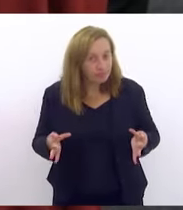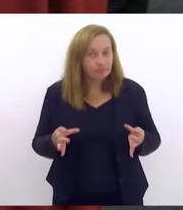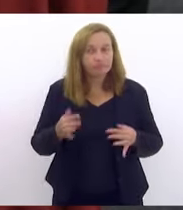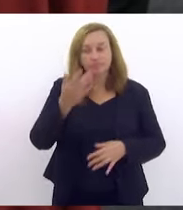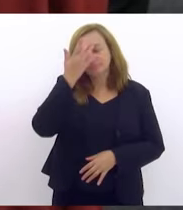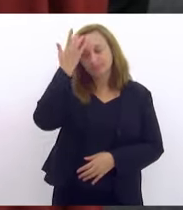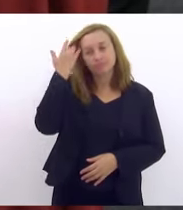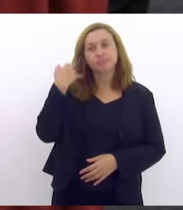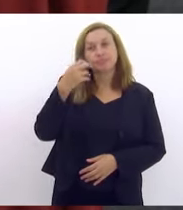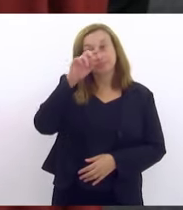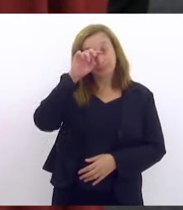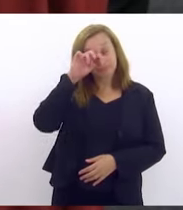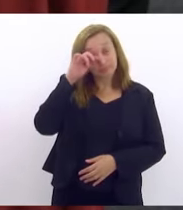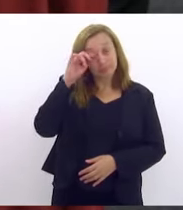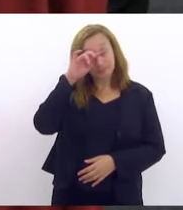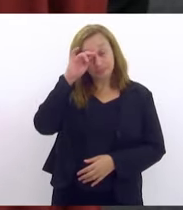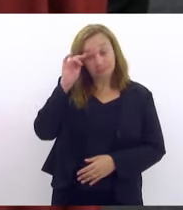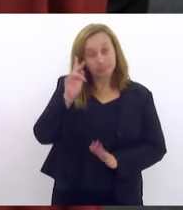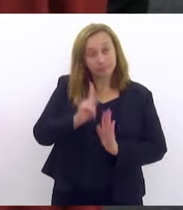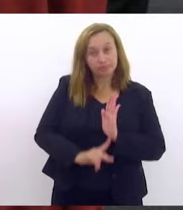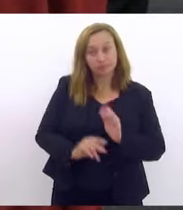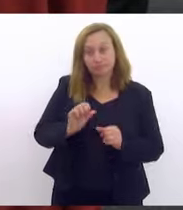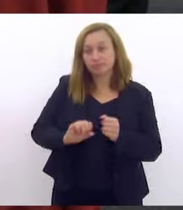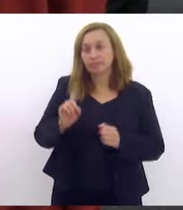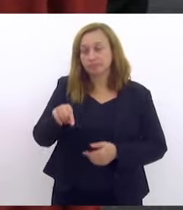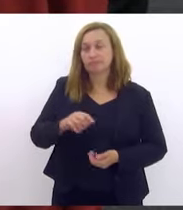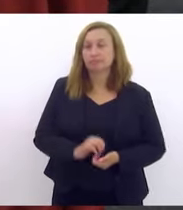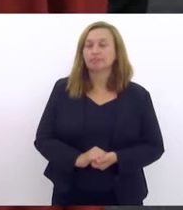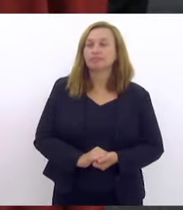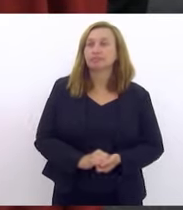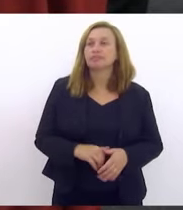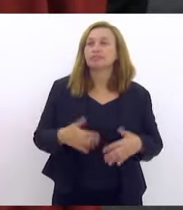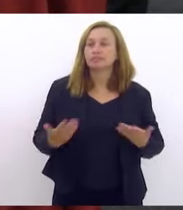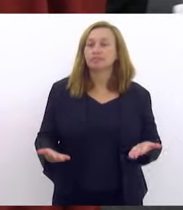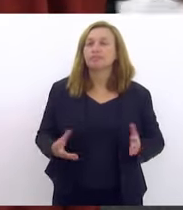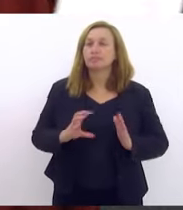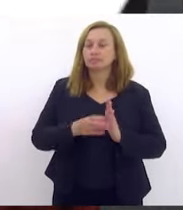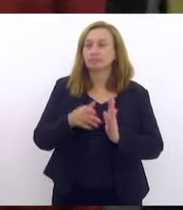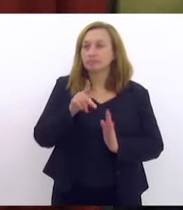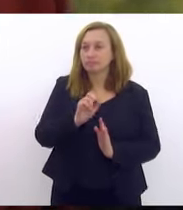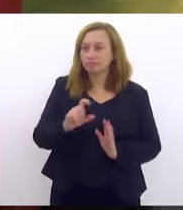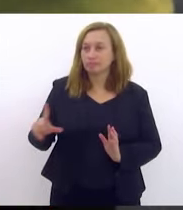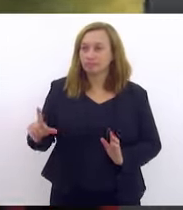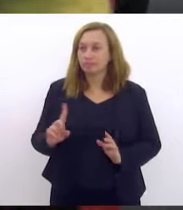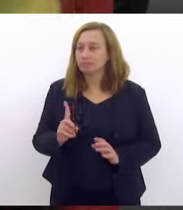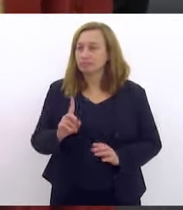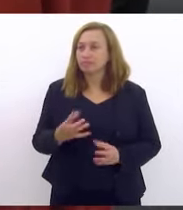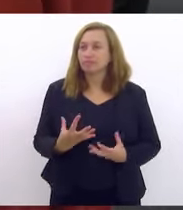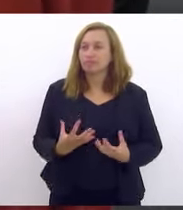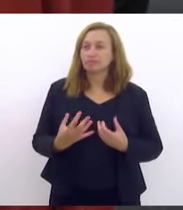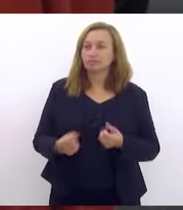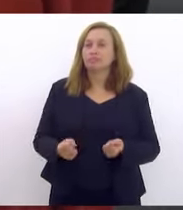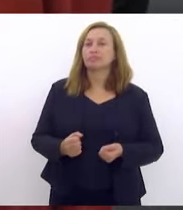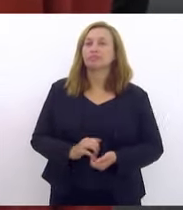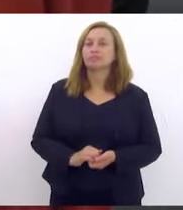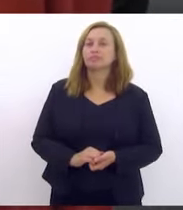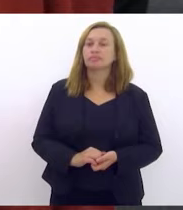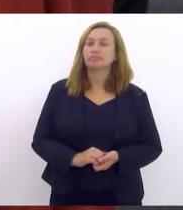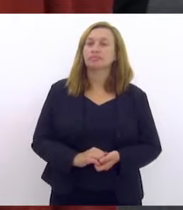Simplesmente, o que esse projeto faz é isso. Então, a bancada do PSOL não participa de galhofa federativa.